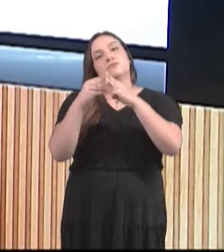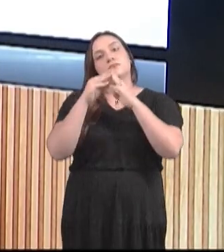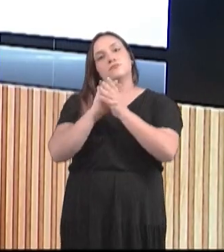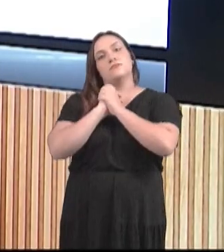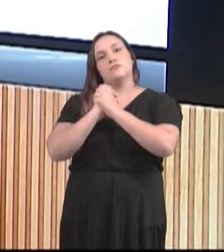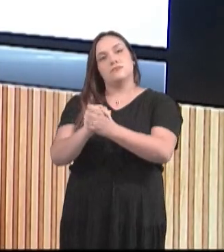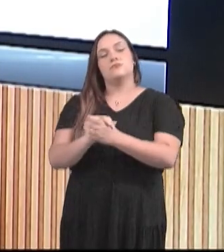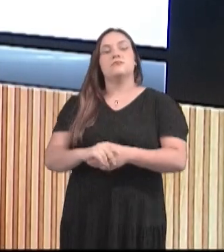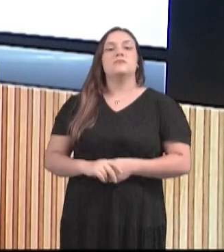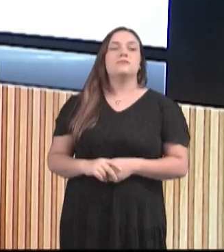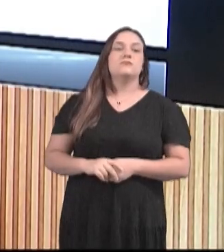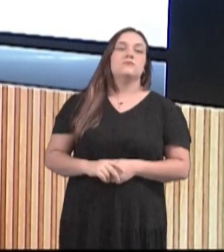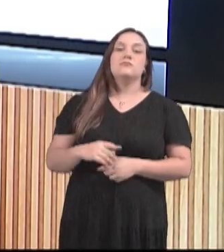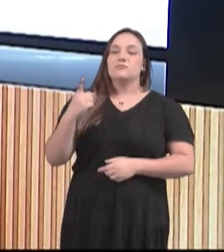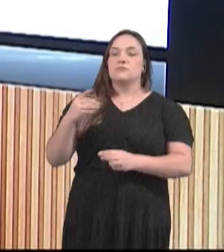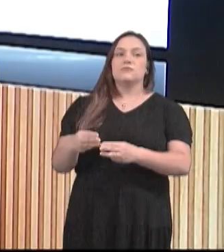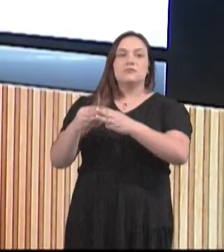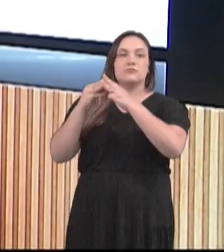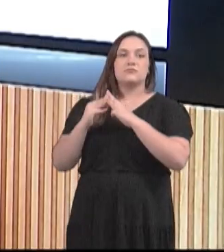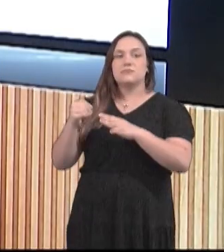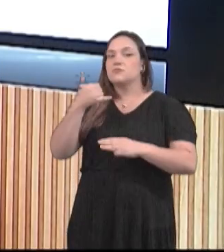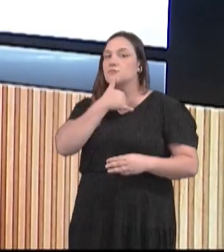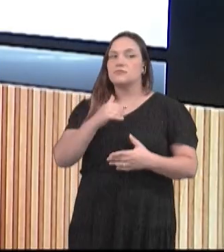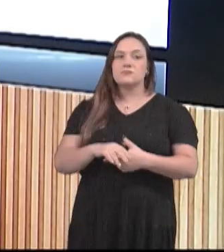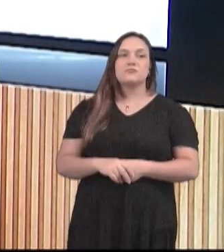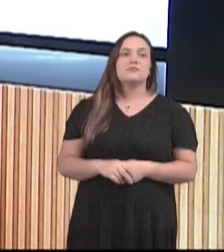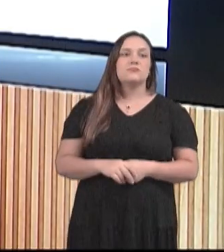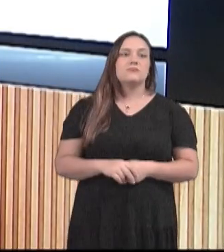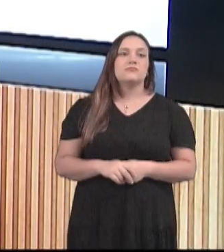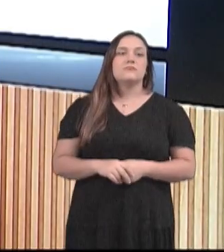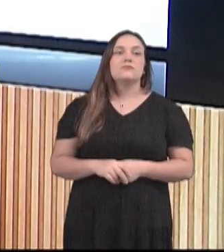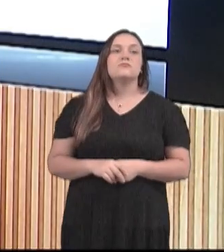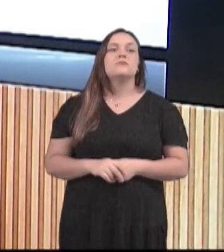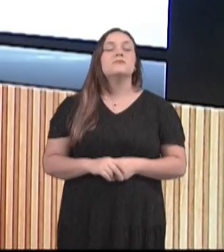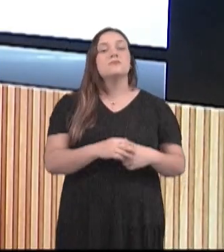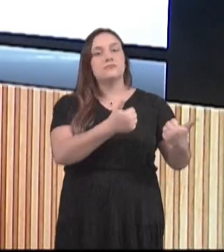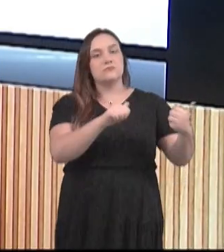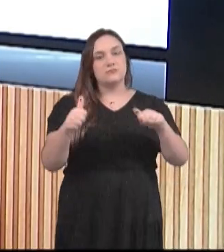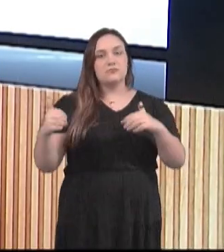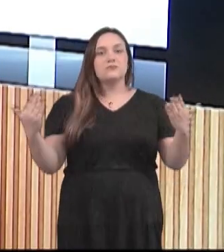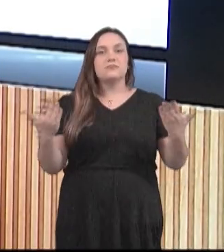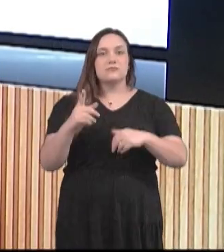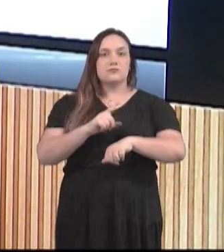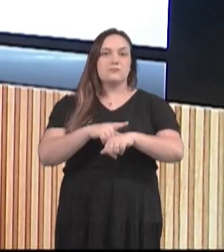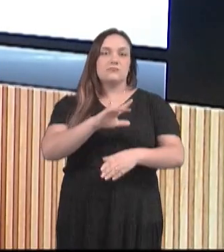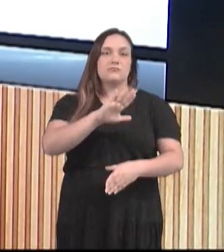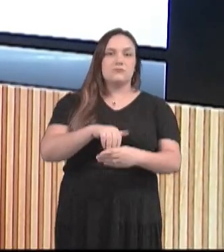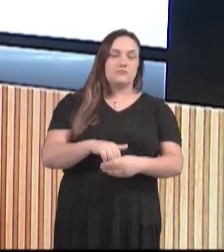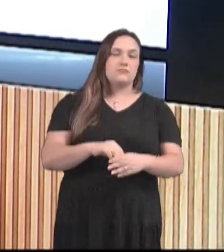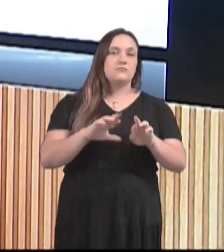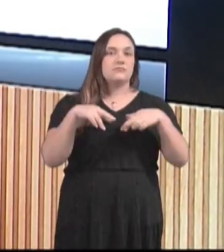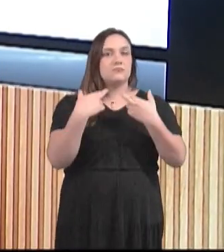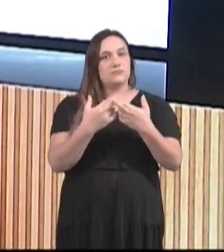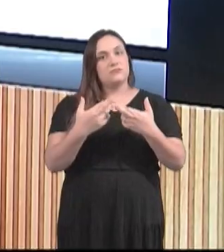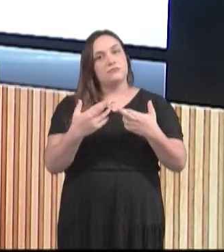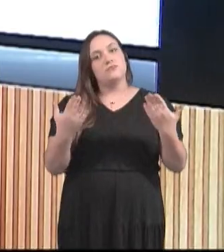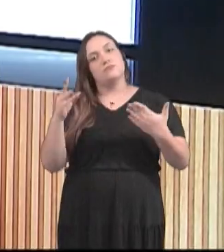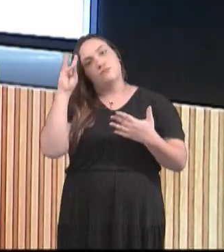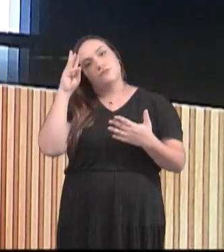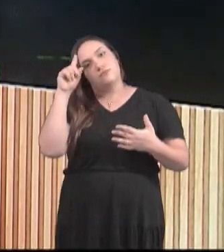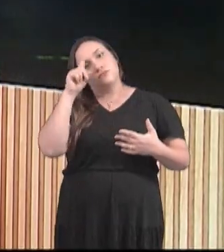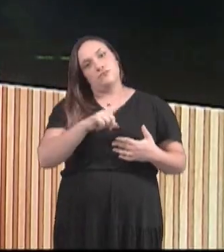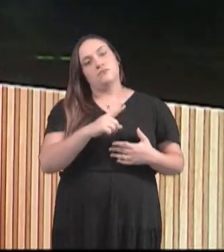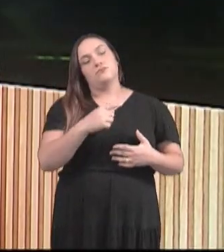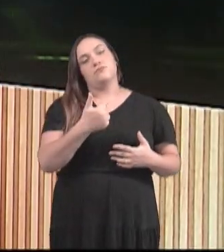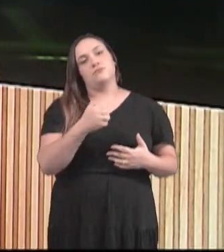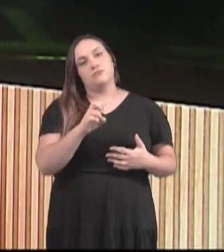moções de congratulação e uma moção de pesar. Esse, então, rápido balanço da ordem do dia na sessão de hoje, terça-feira,